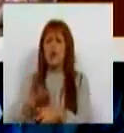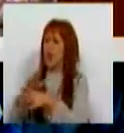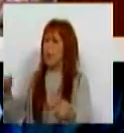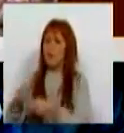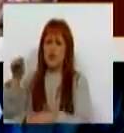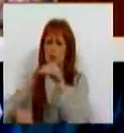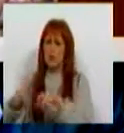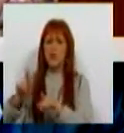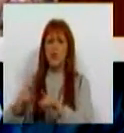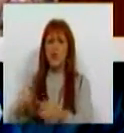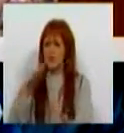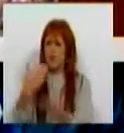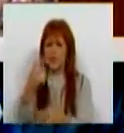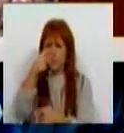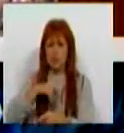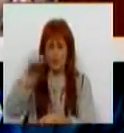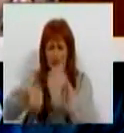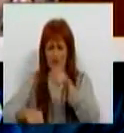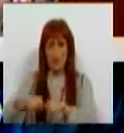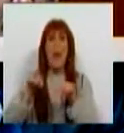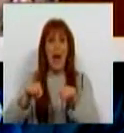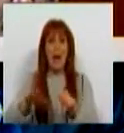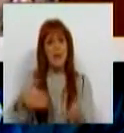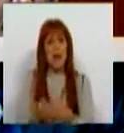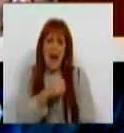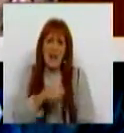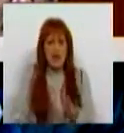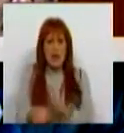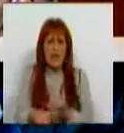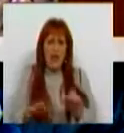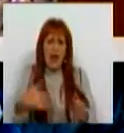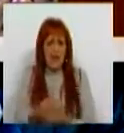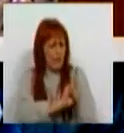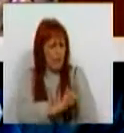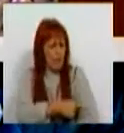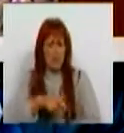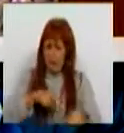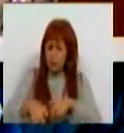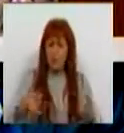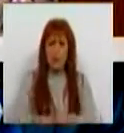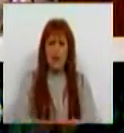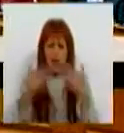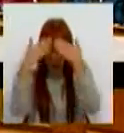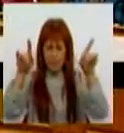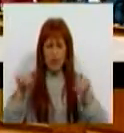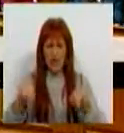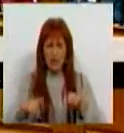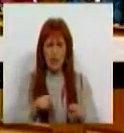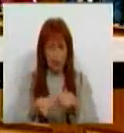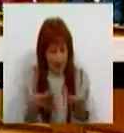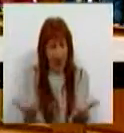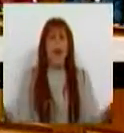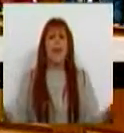maioria eleitoral expressa pelos portugueses nas eleições. E é isso que dá legitimidade e é isso que dá força política e democrática a esta